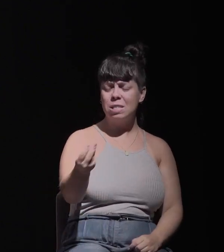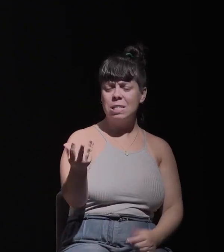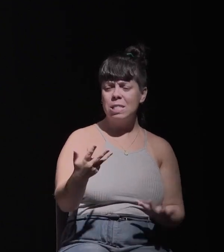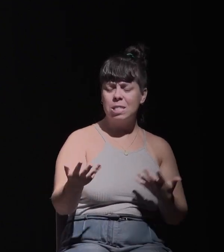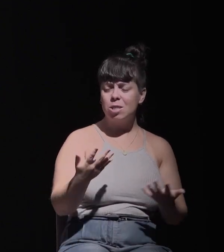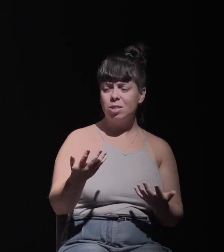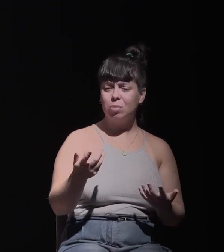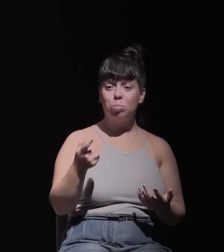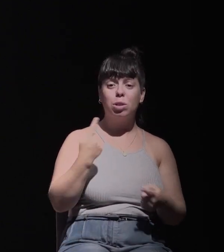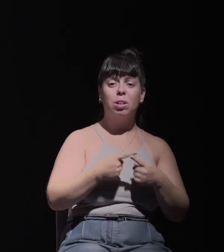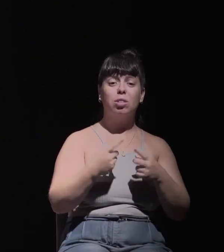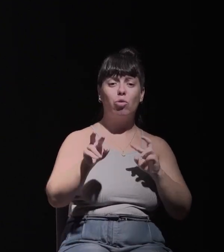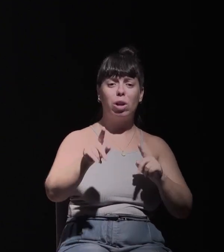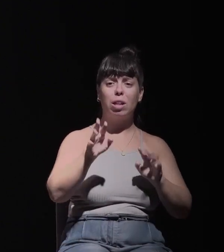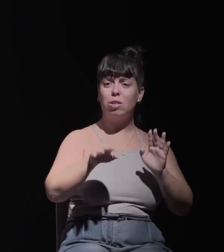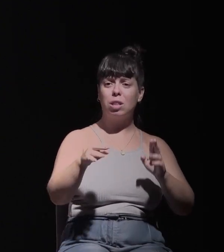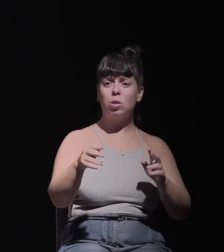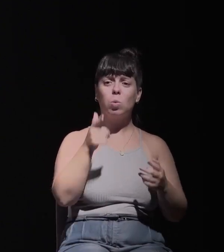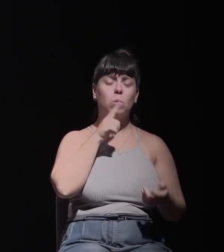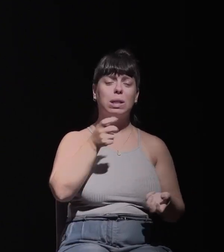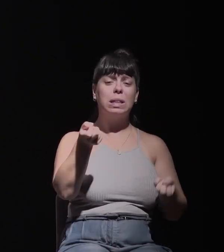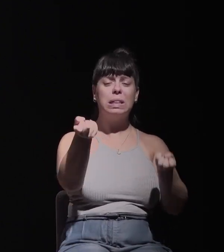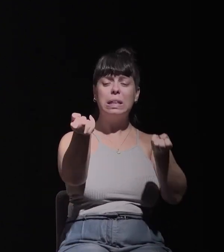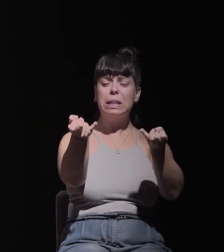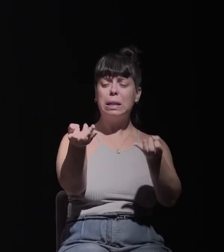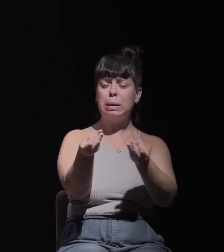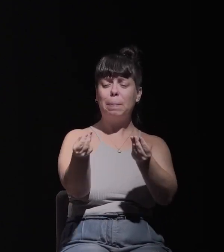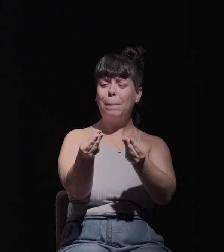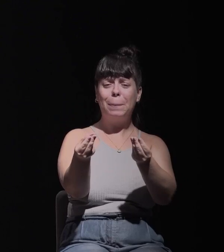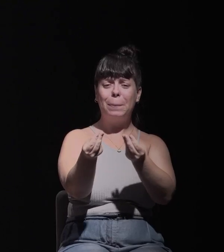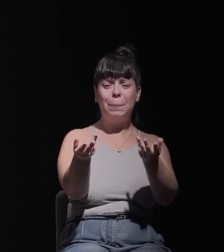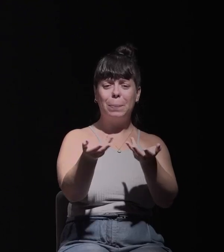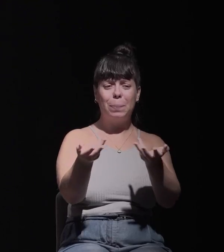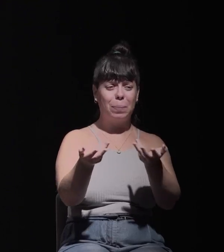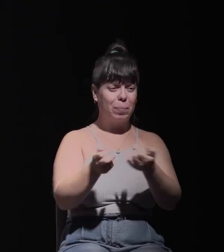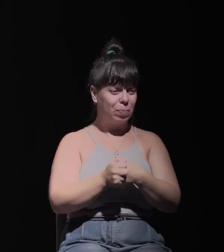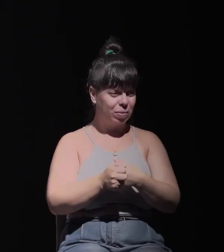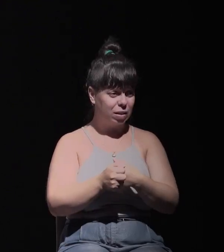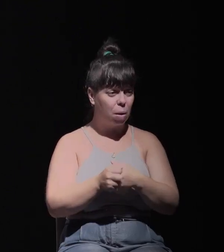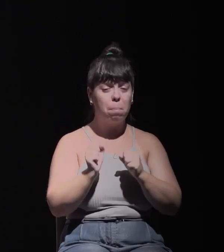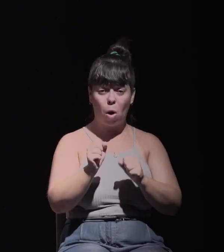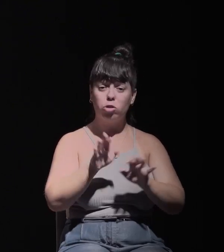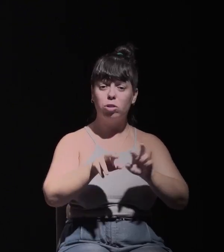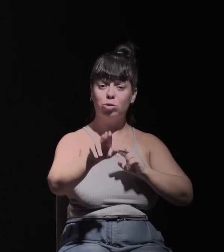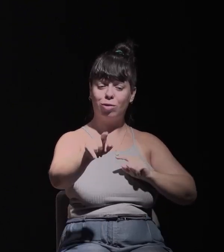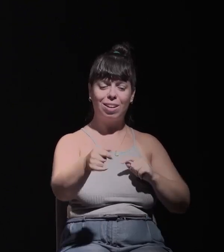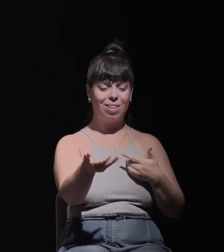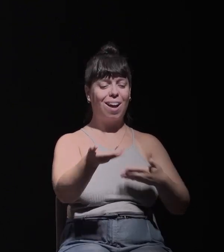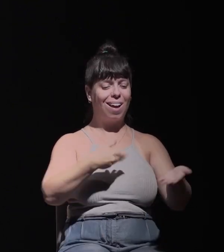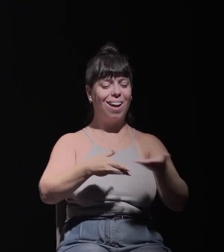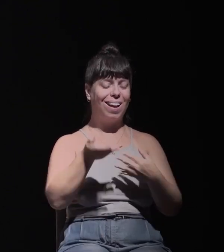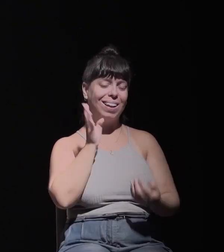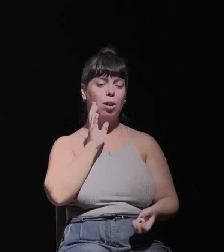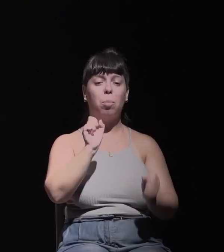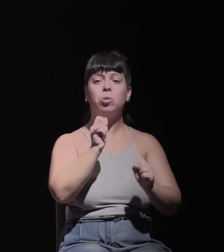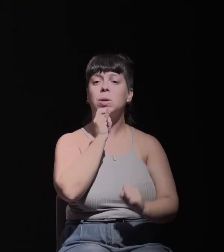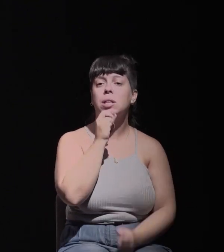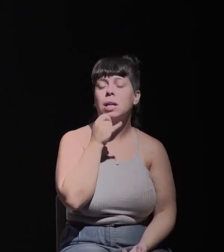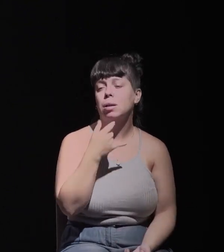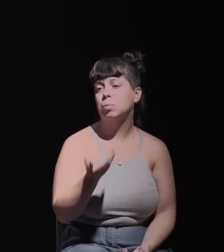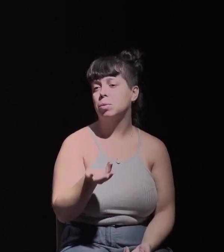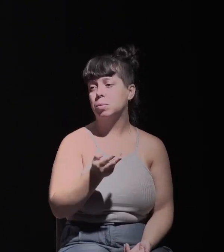inqualificável? Porque a diferença ela pode ser qualificada. A gente pode agir com a diferença de uma maneira legal e tudo mais. Vamos pensar, por